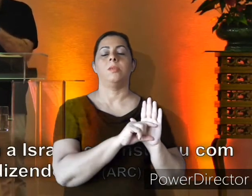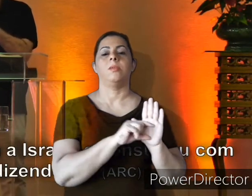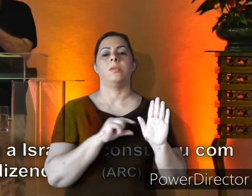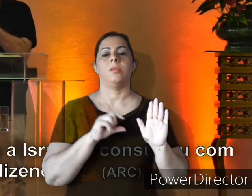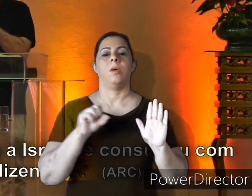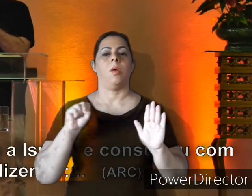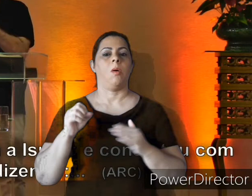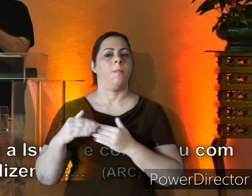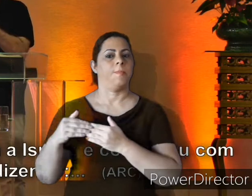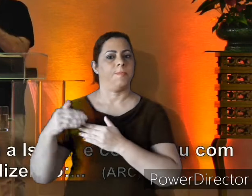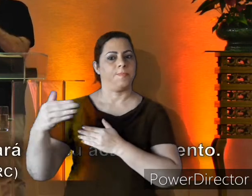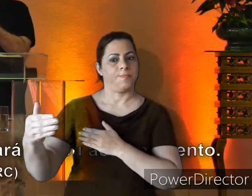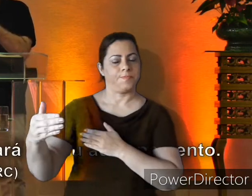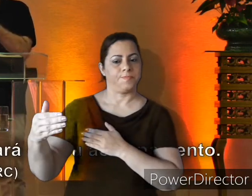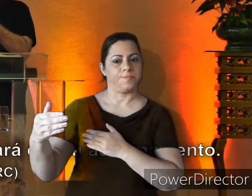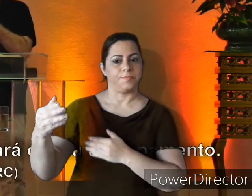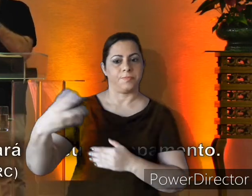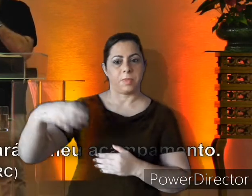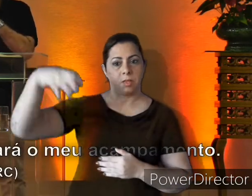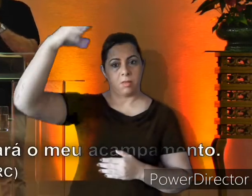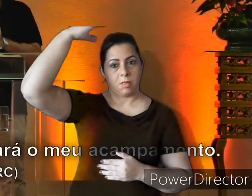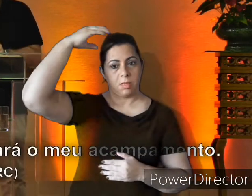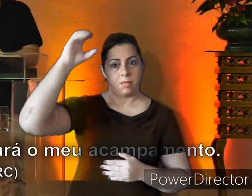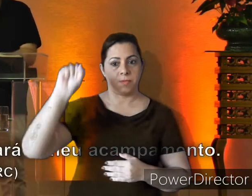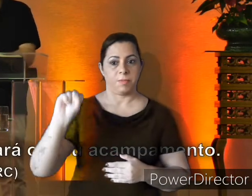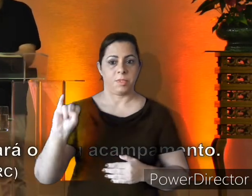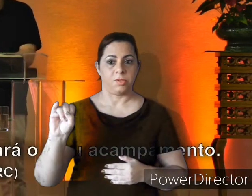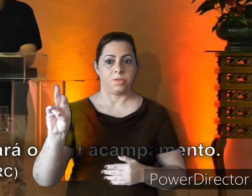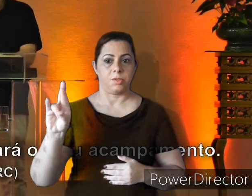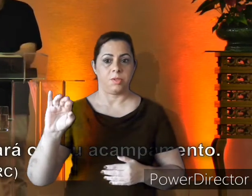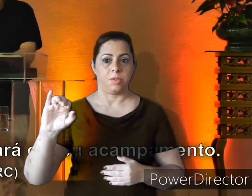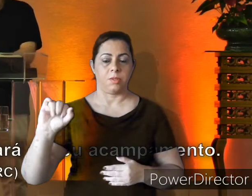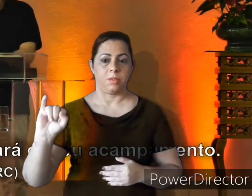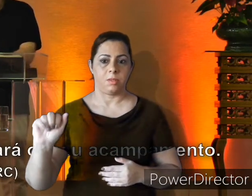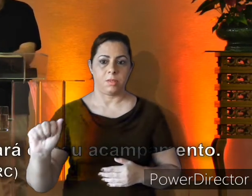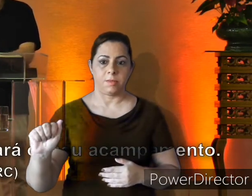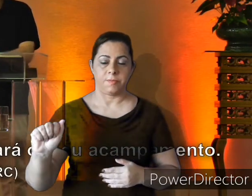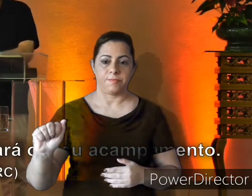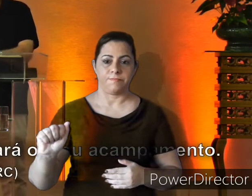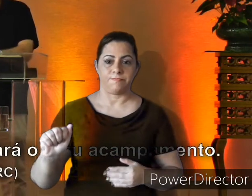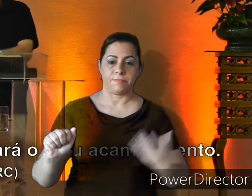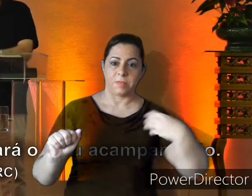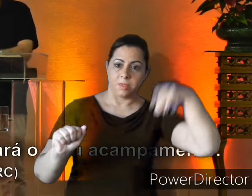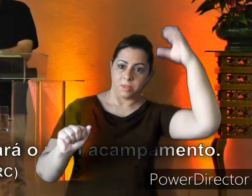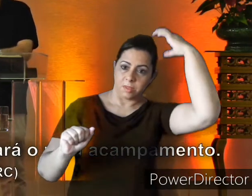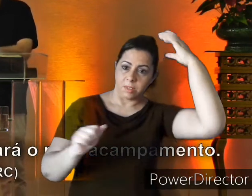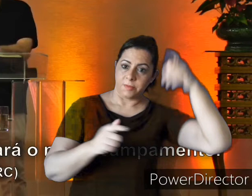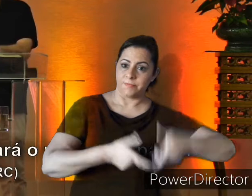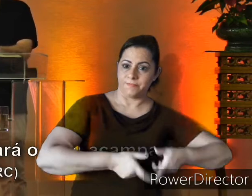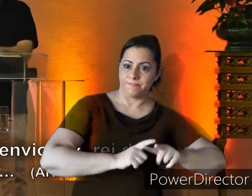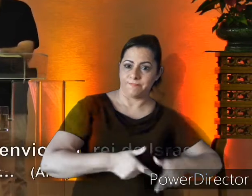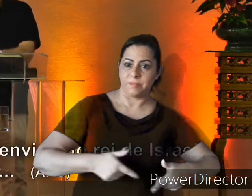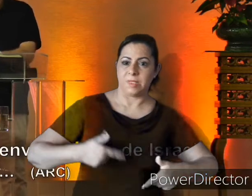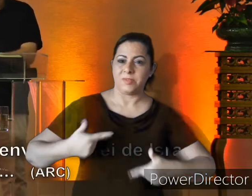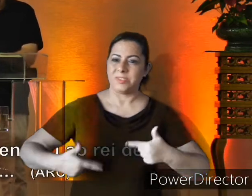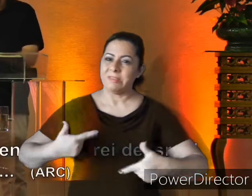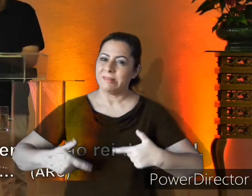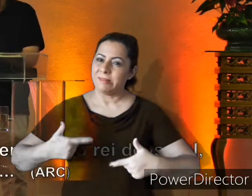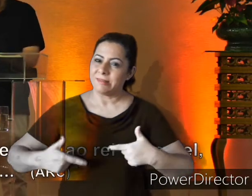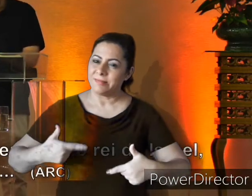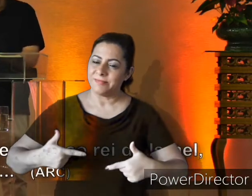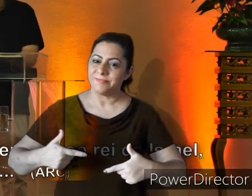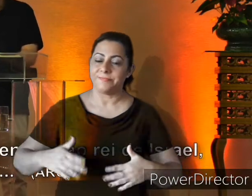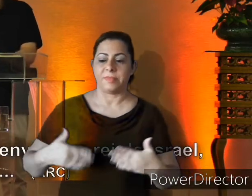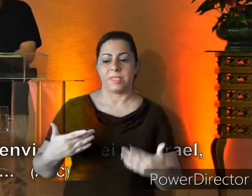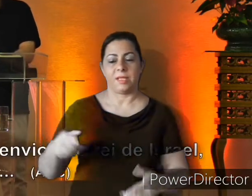e consultou com seus servos, dizendo: em tal e em tal lugar estará o meu acampamento. Mas o homem de Deus